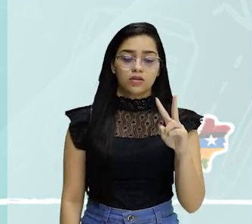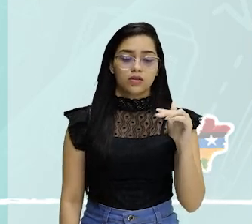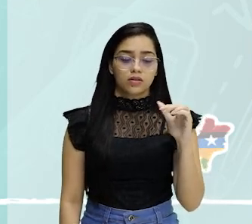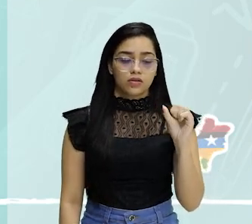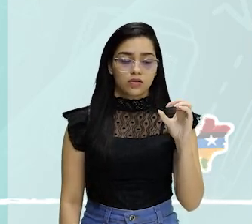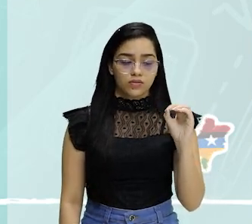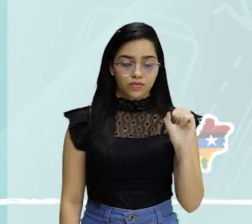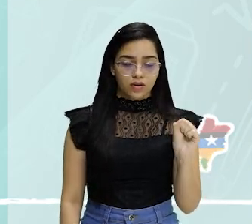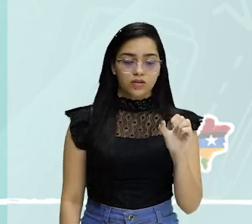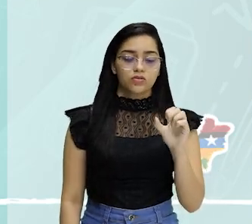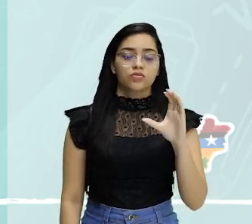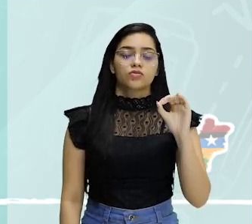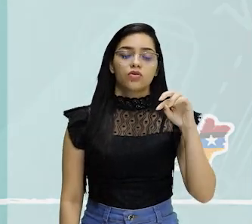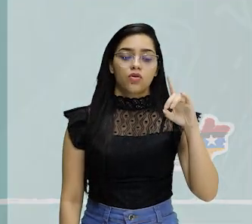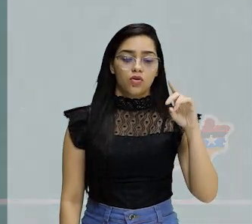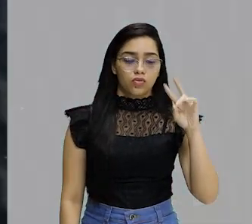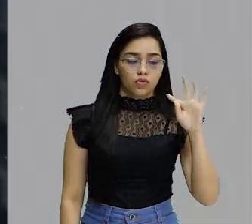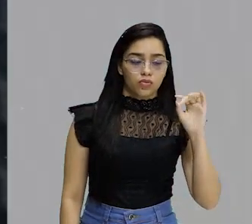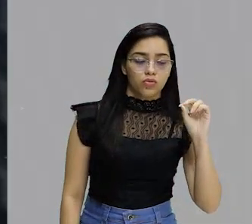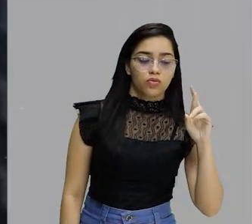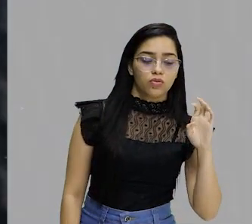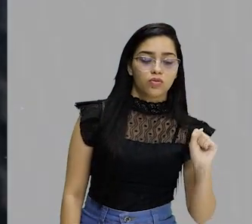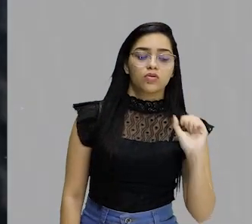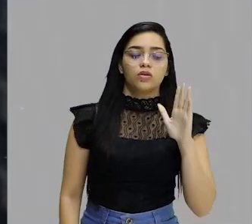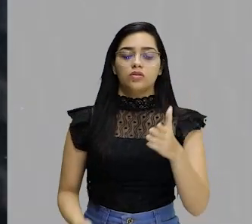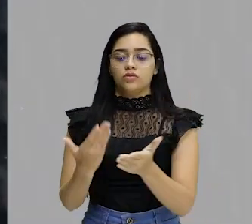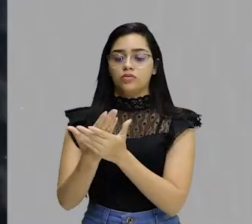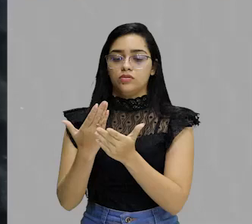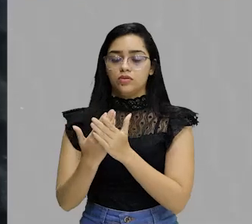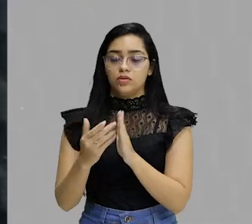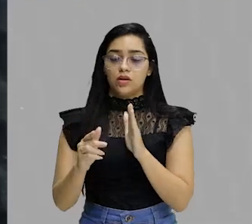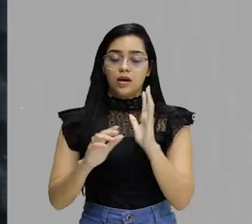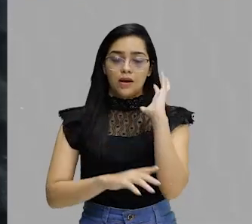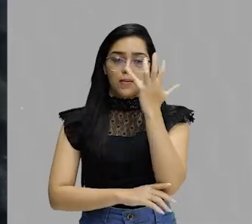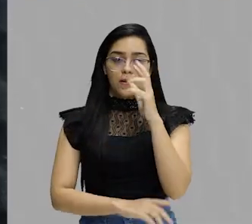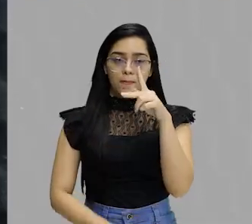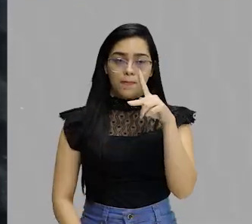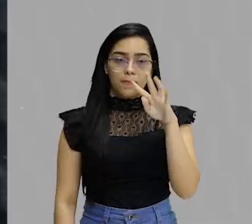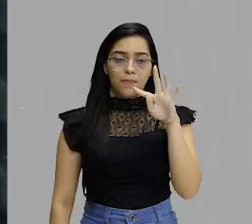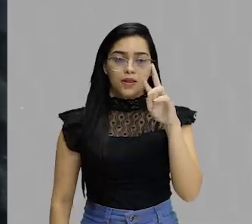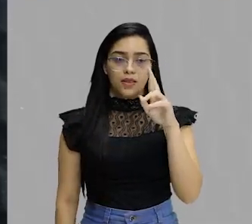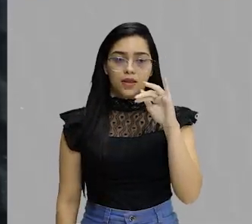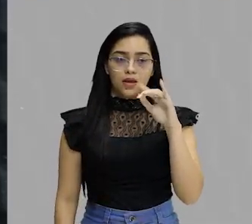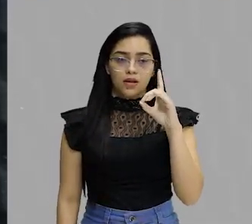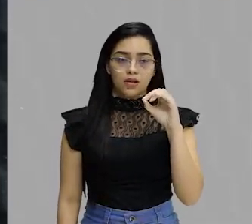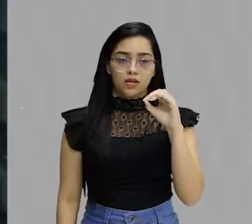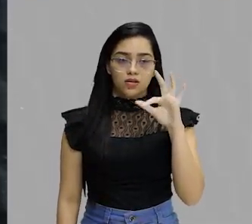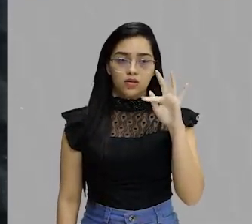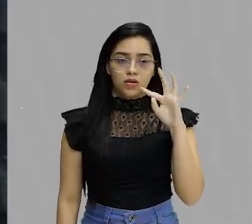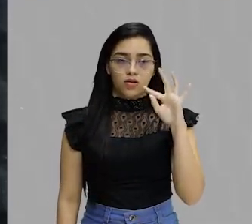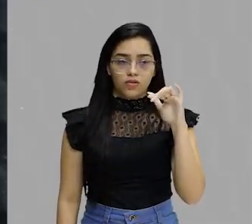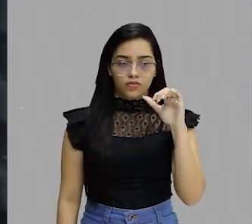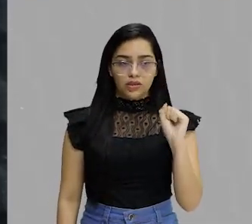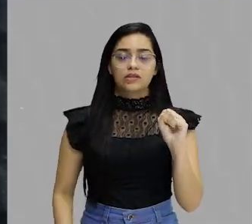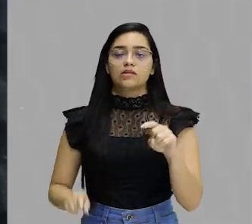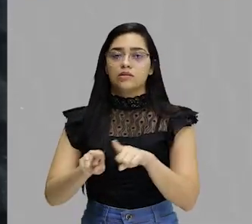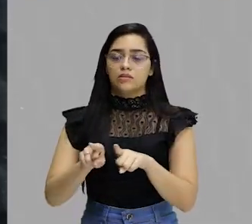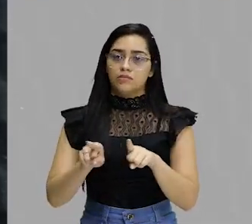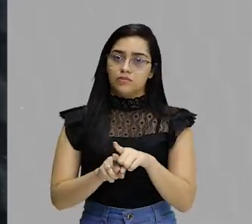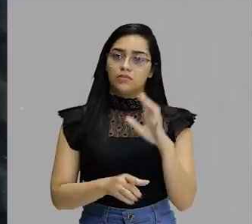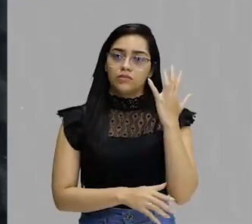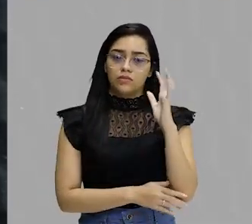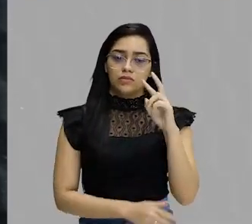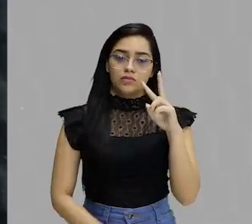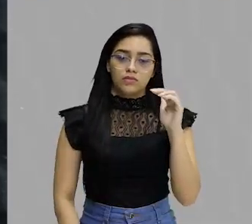vasos condutores. Depois nós estudamos as plantas pteridófitas, que são as primeiras plantas vasculares.